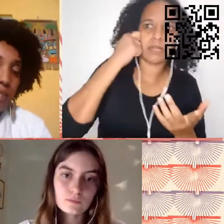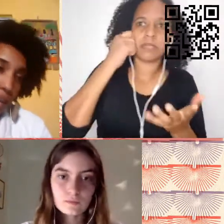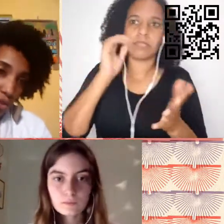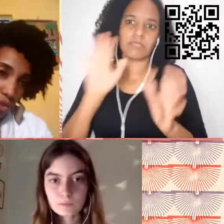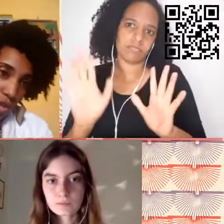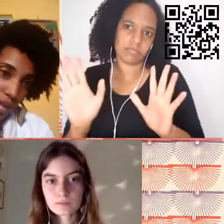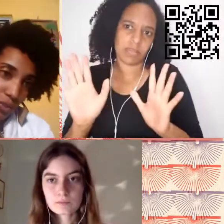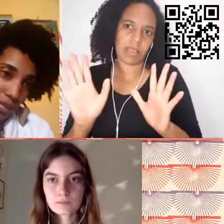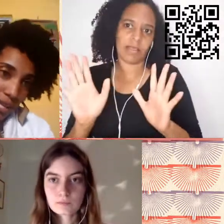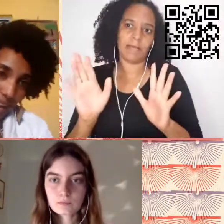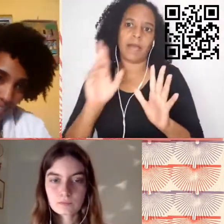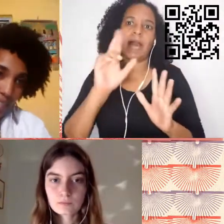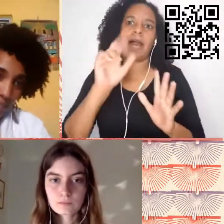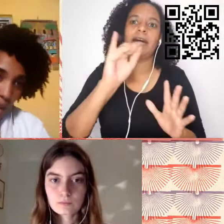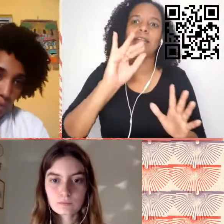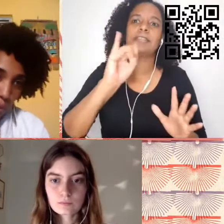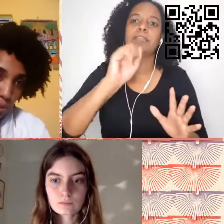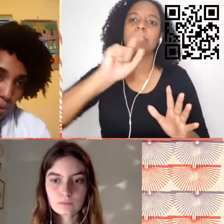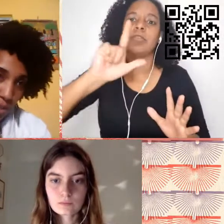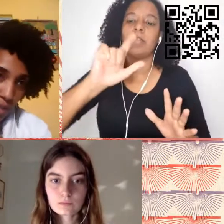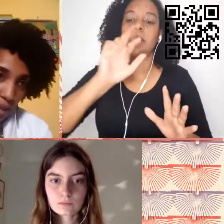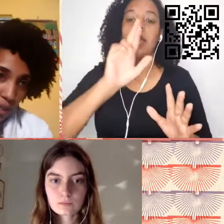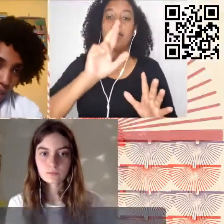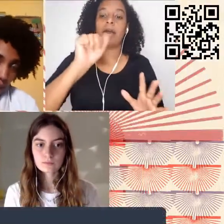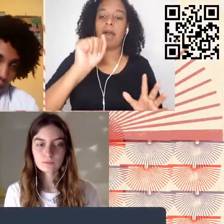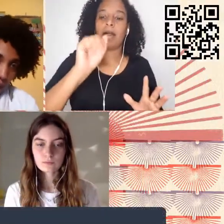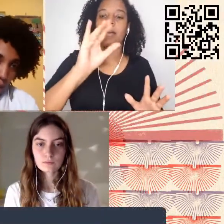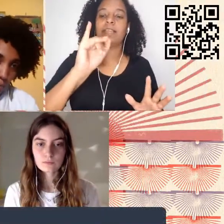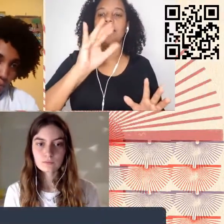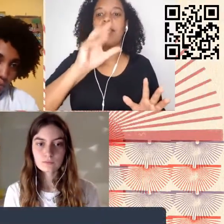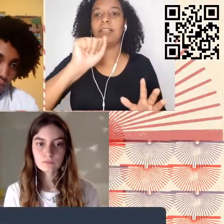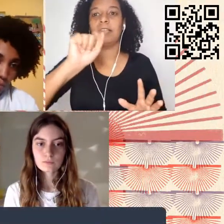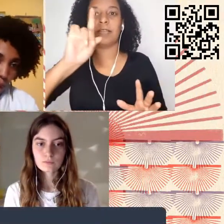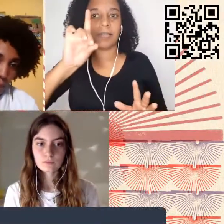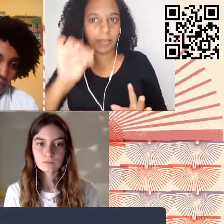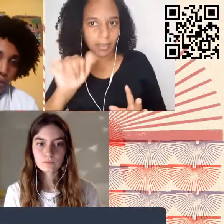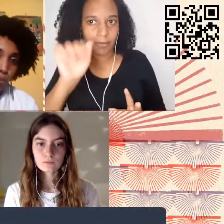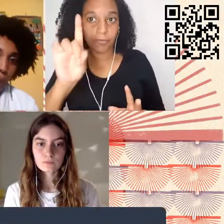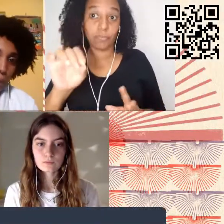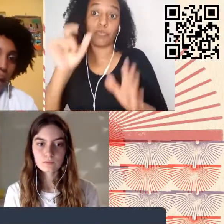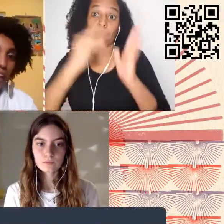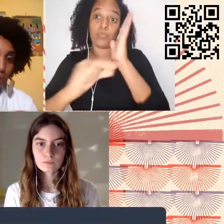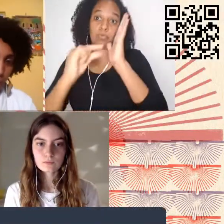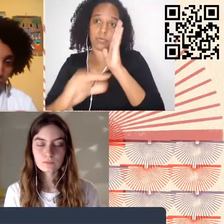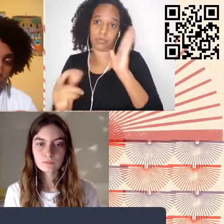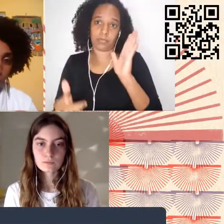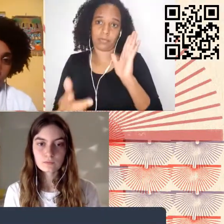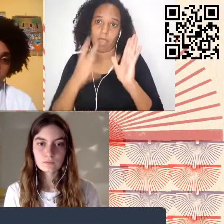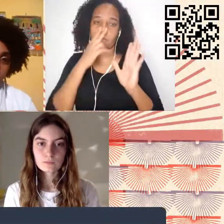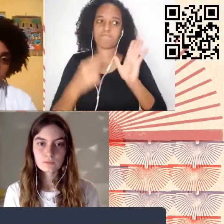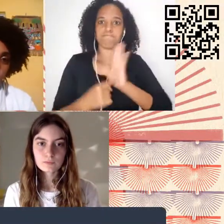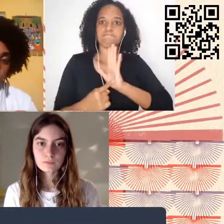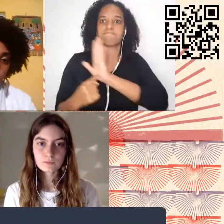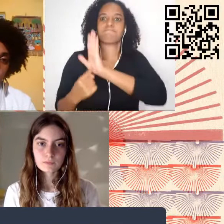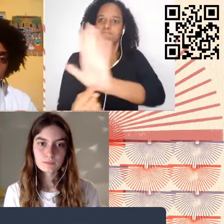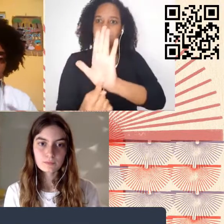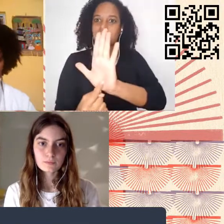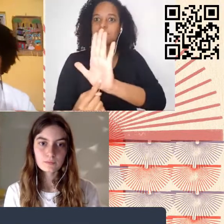muito recente de racializar os autores, né? É um afrontamento e